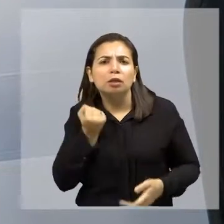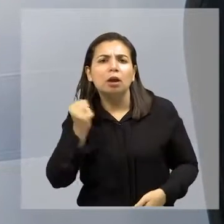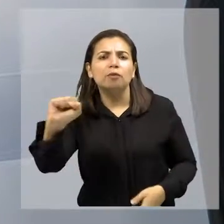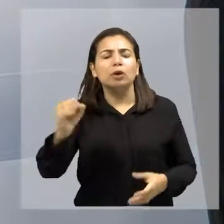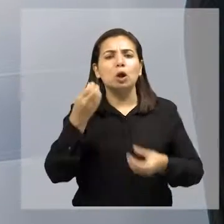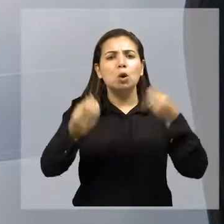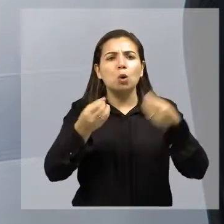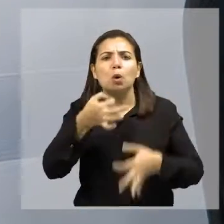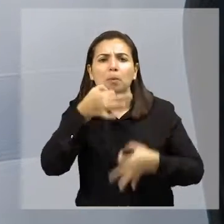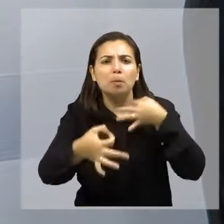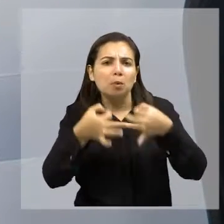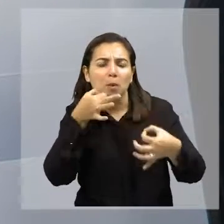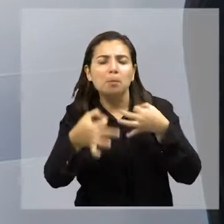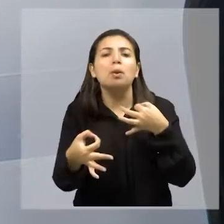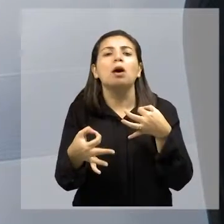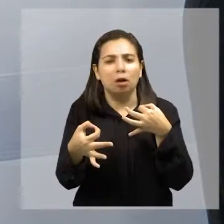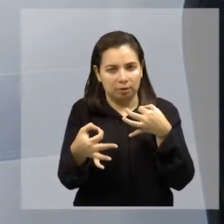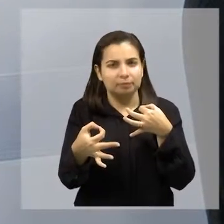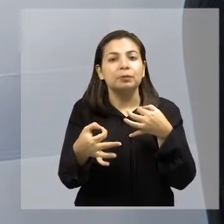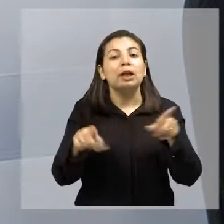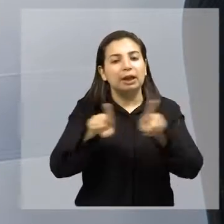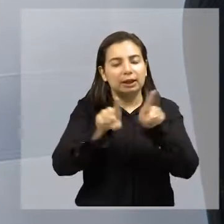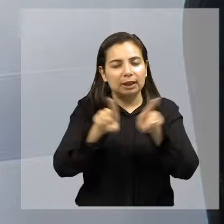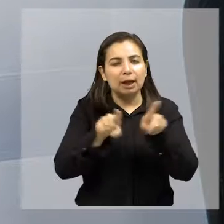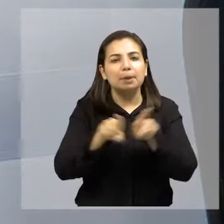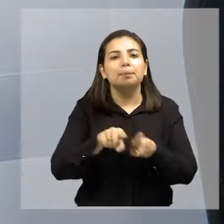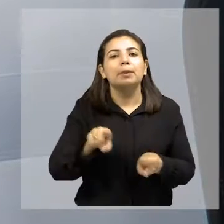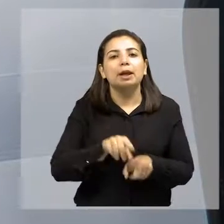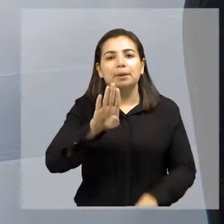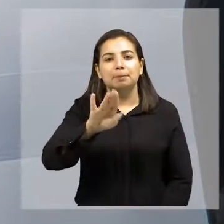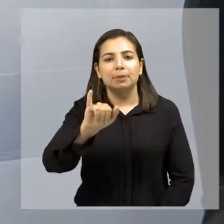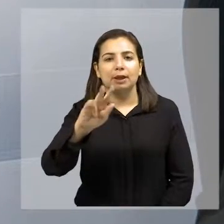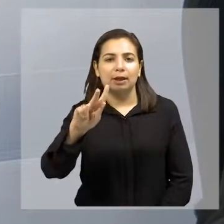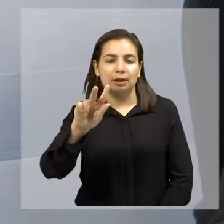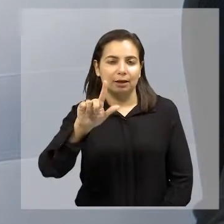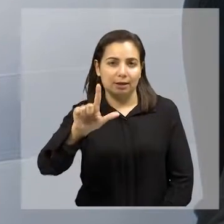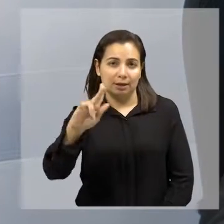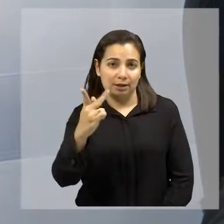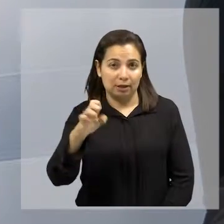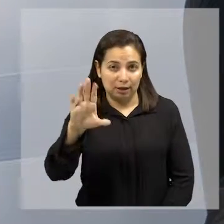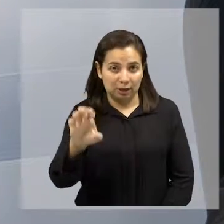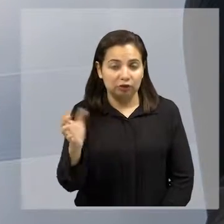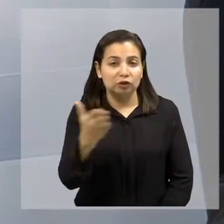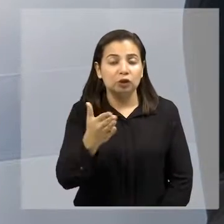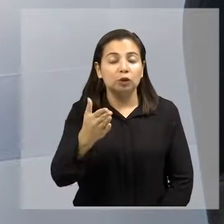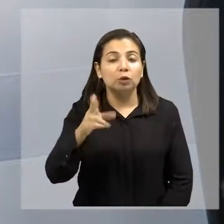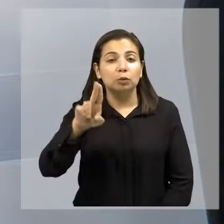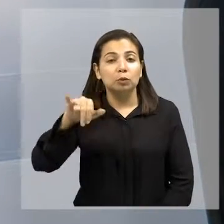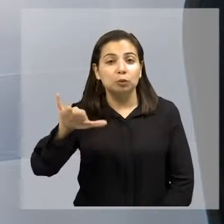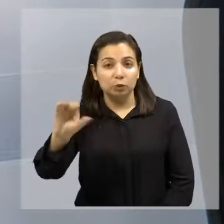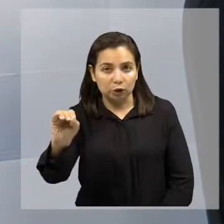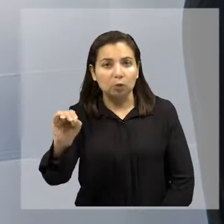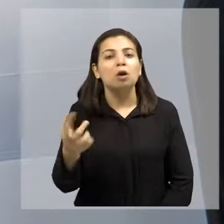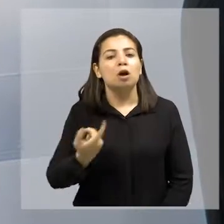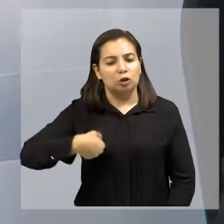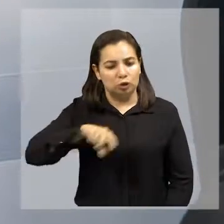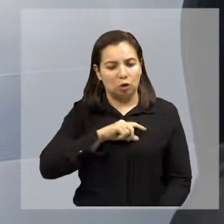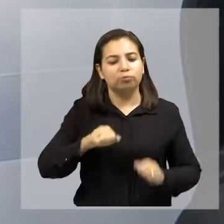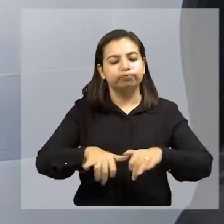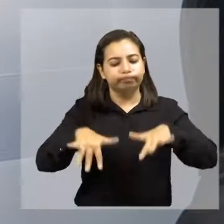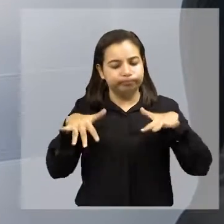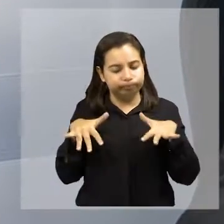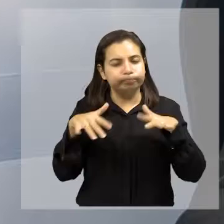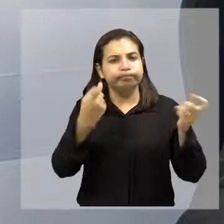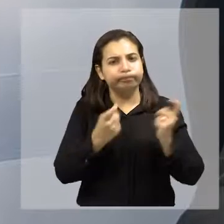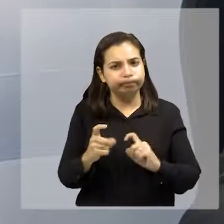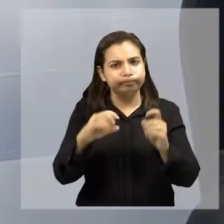Plano Diretor Cicloviário. Da mesma forma, o bilhete único, antes da votação na comissão e no plenário, a gente fez uma audiência pública